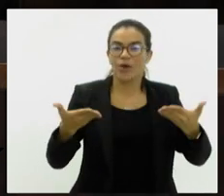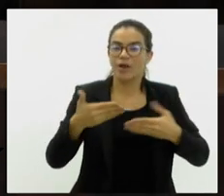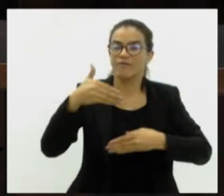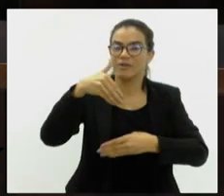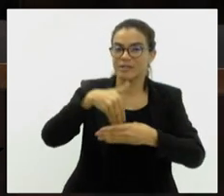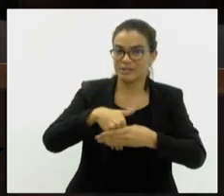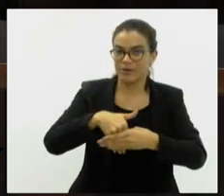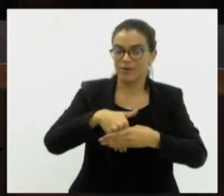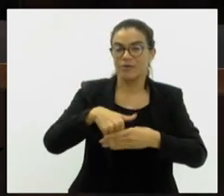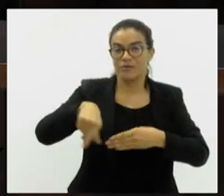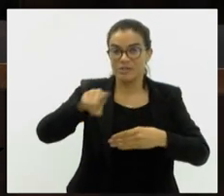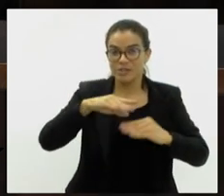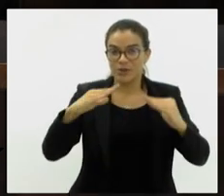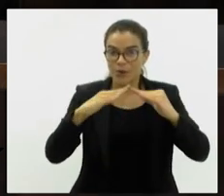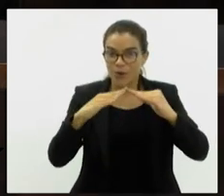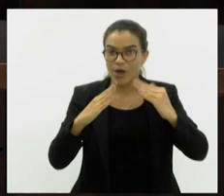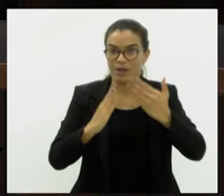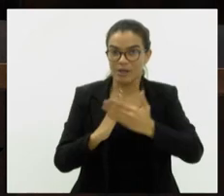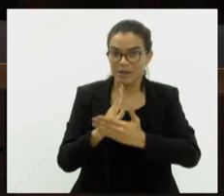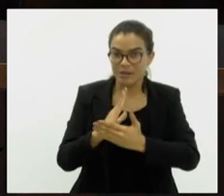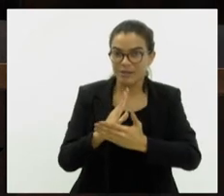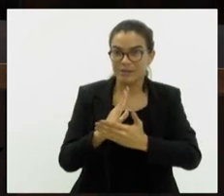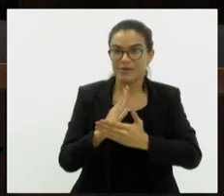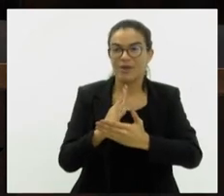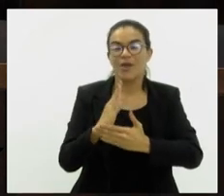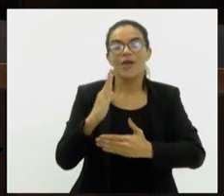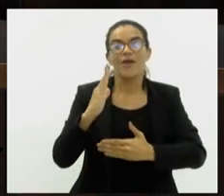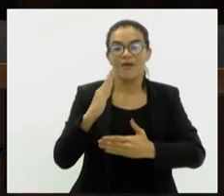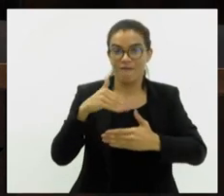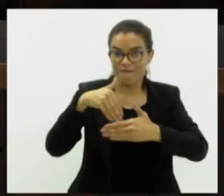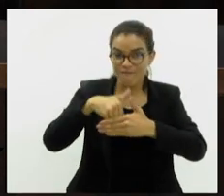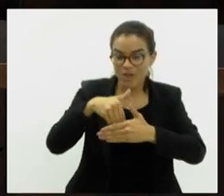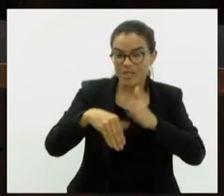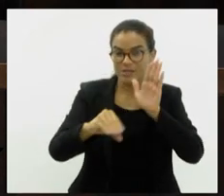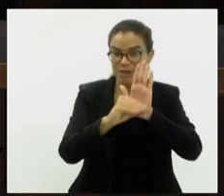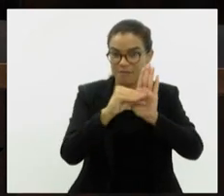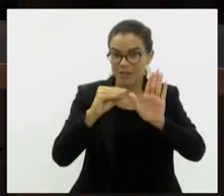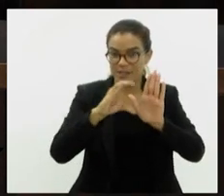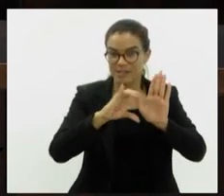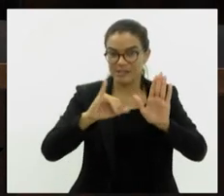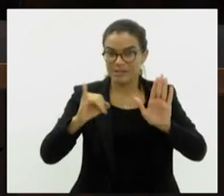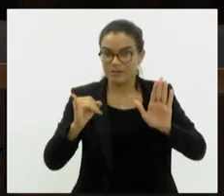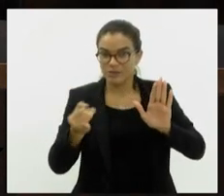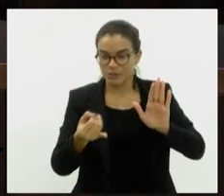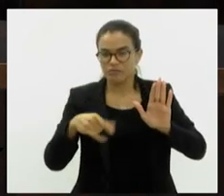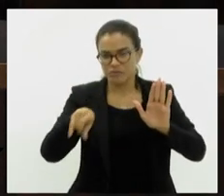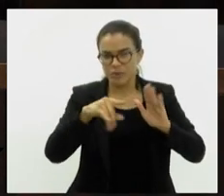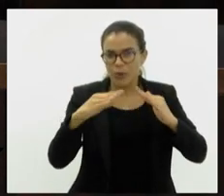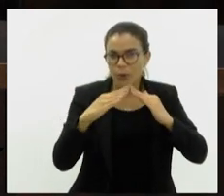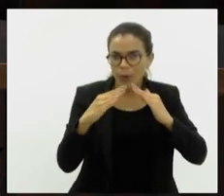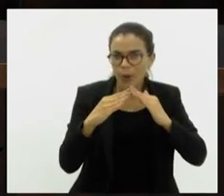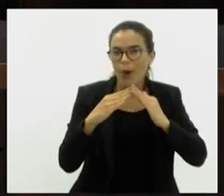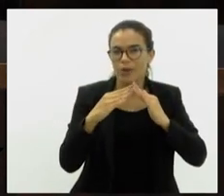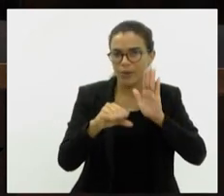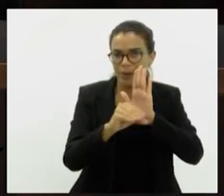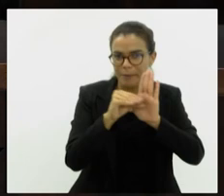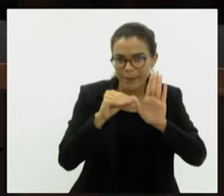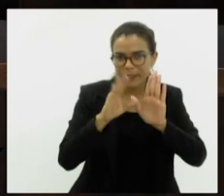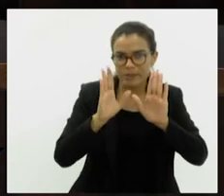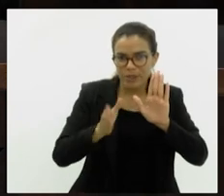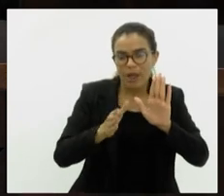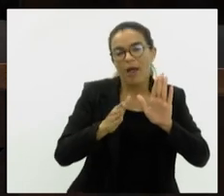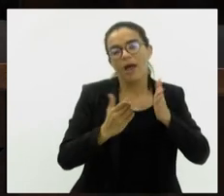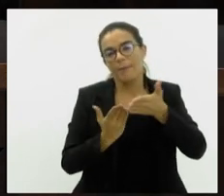votação. Os senhores que aprovam, perdão, em votação a emenda da CCJ. Os senhores que aprovam, permaneçam como